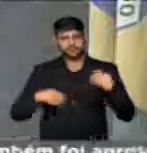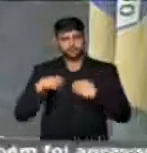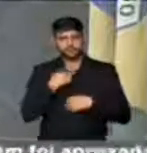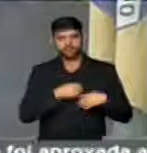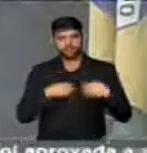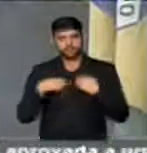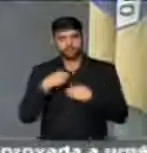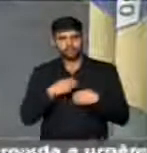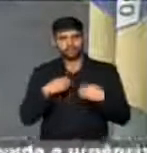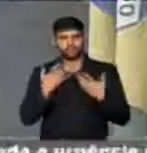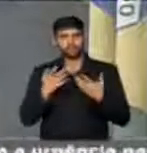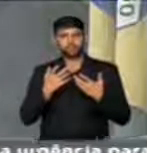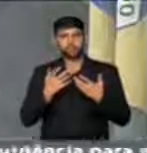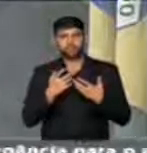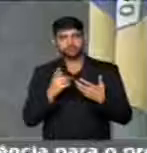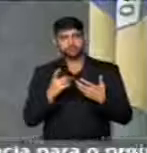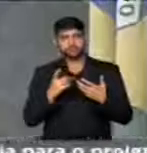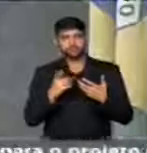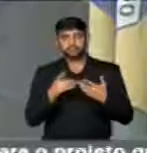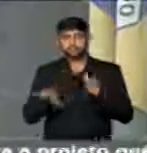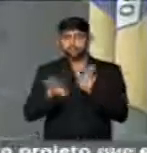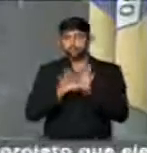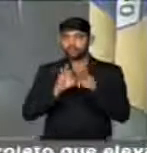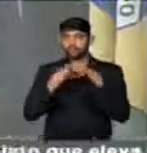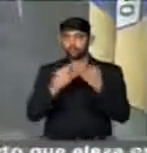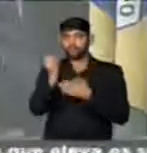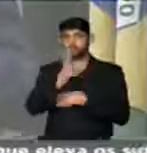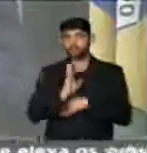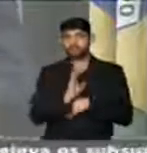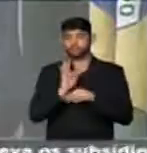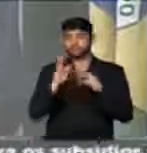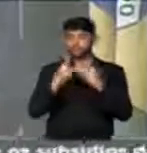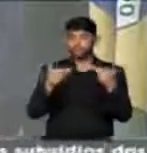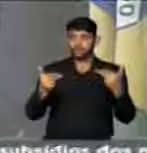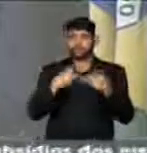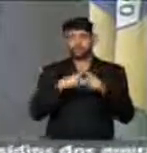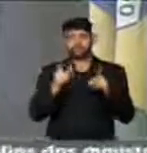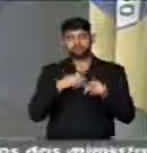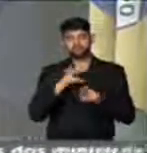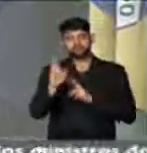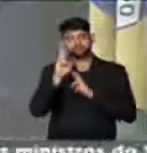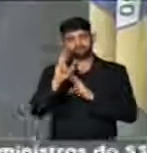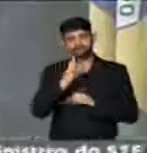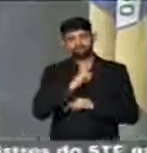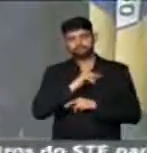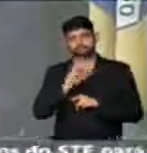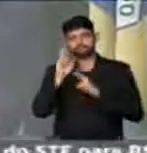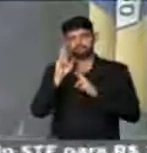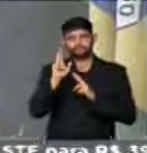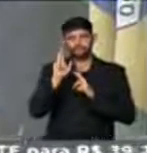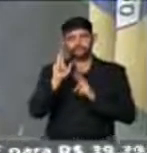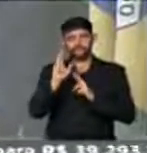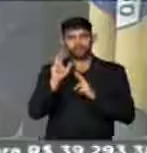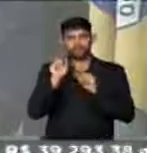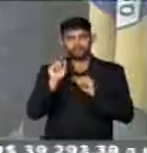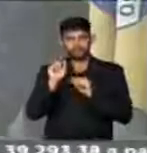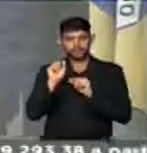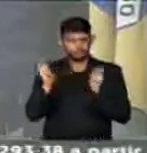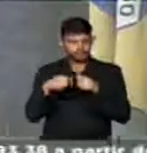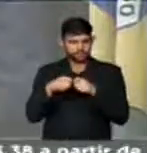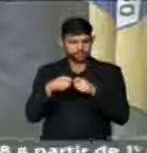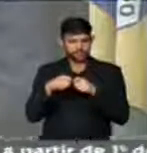se abate sobre as famílias brasileiras. Mas há uma esperança que